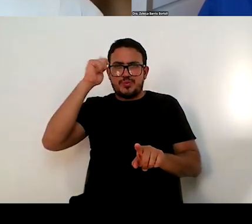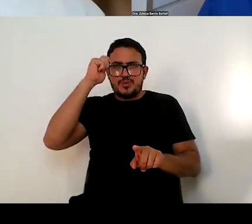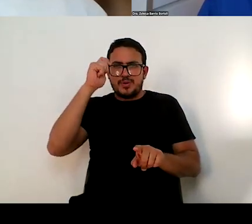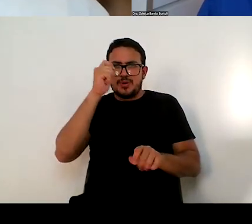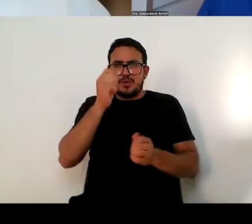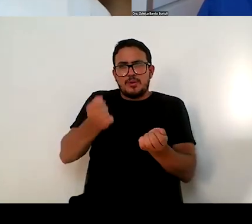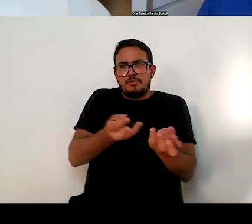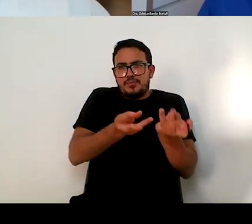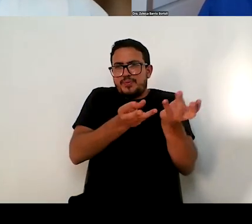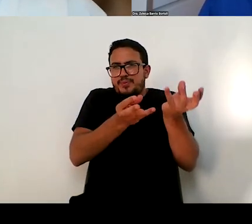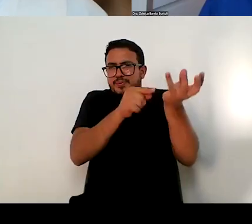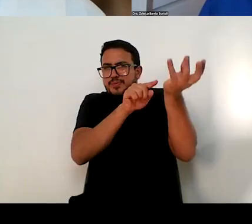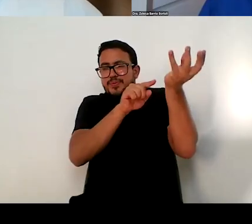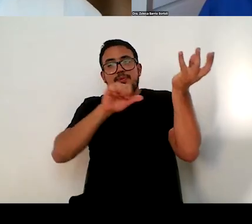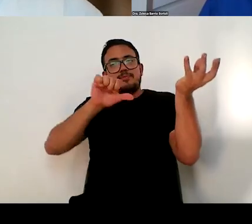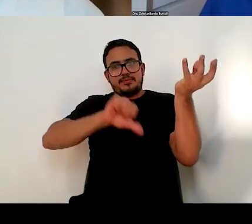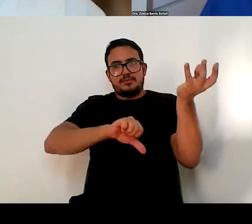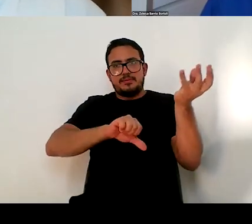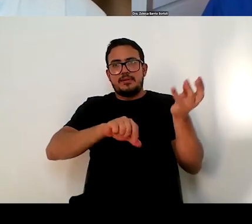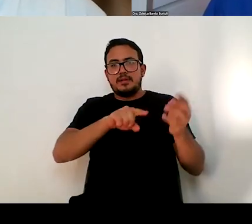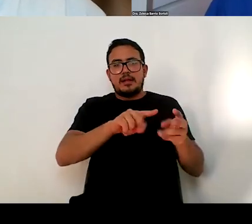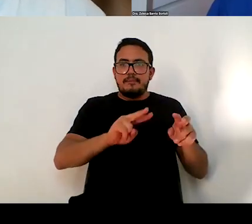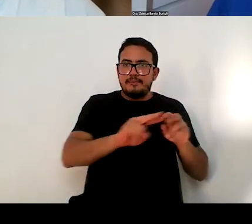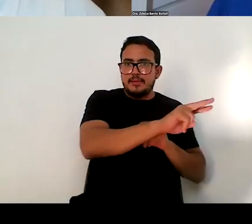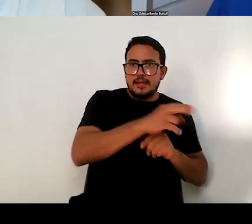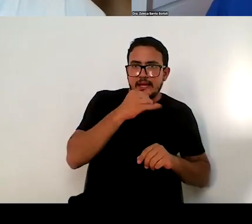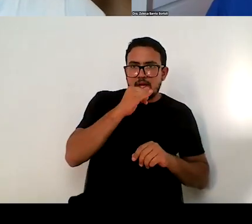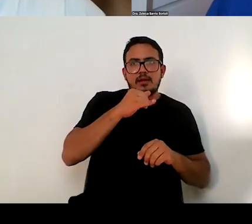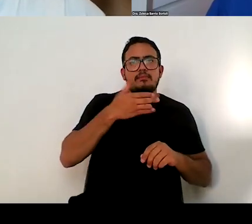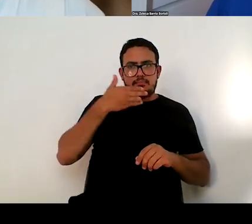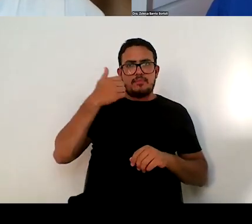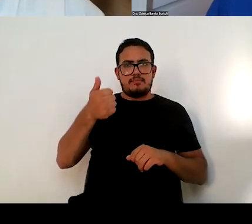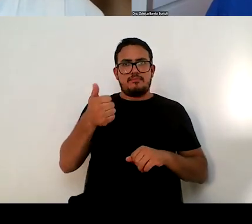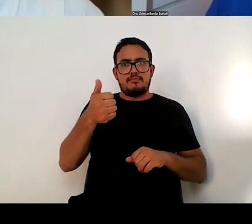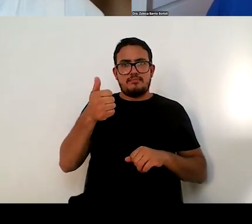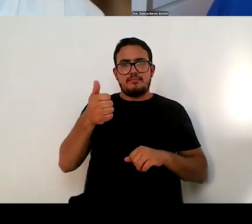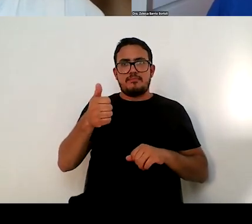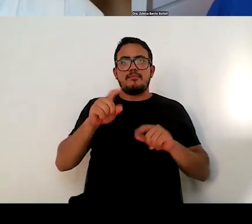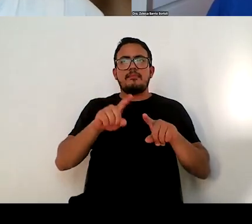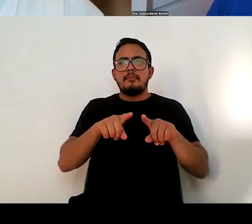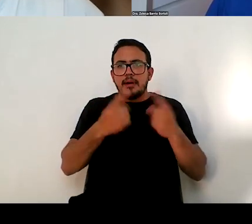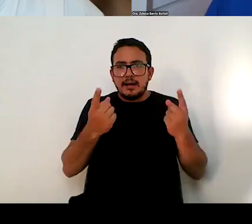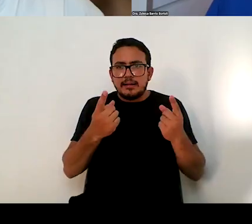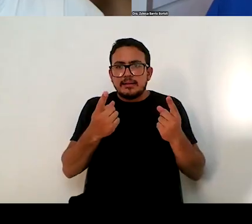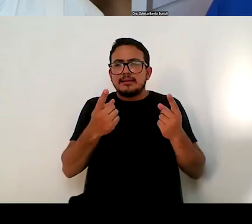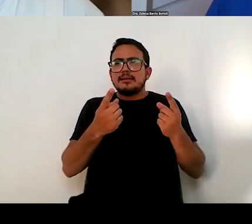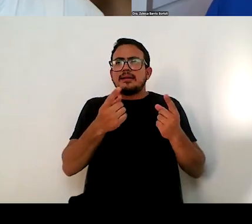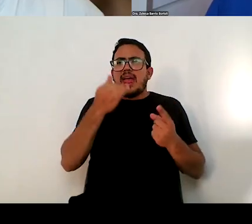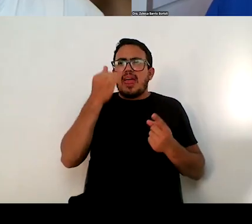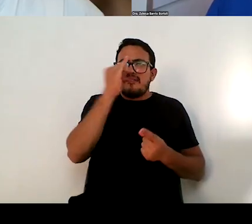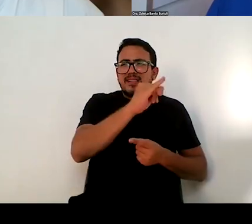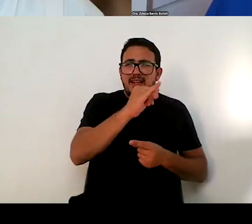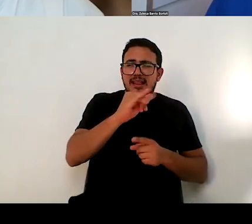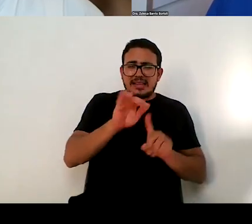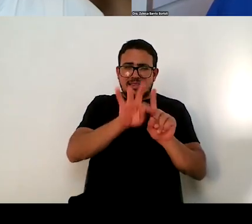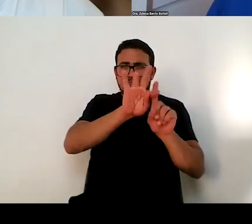deixar ela formar a crosta. Então, você deixar ela num cozimento menor, mais para crua, para mal